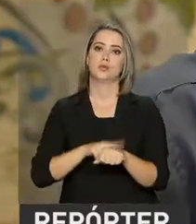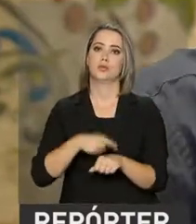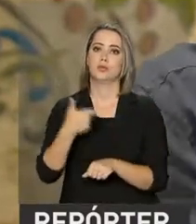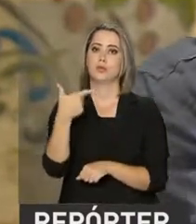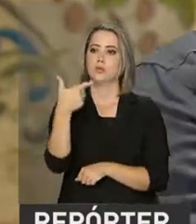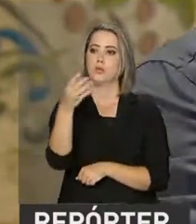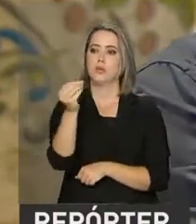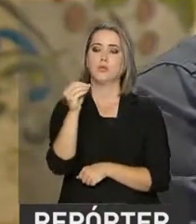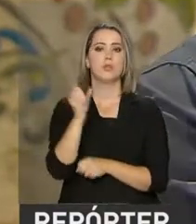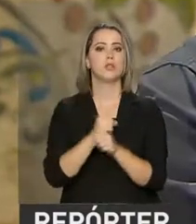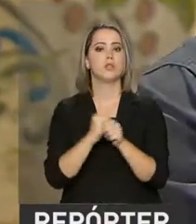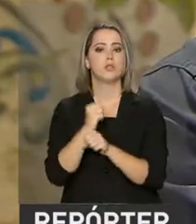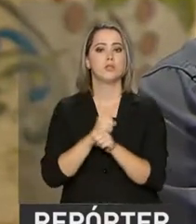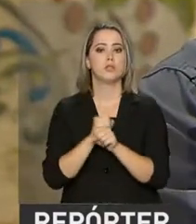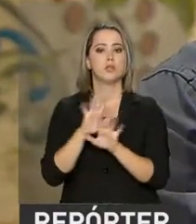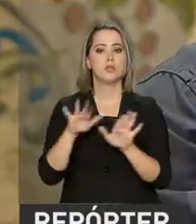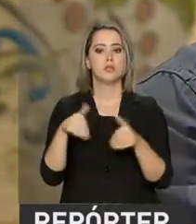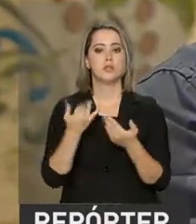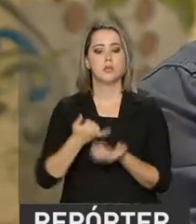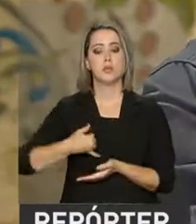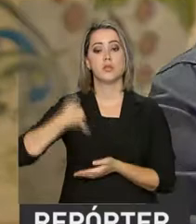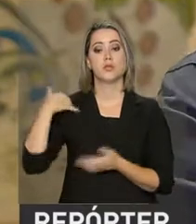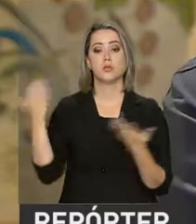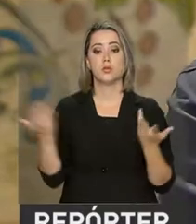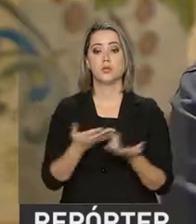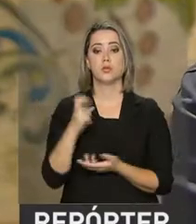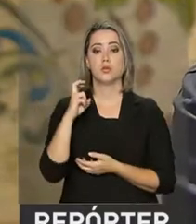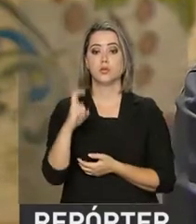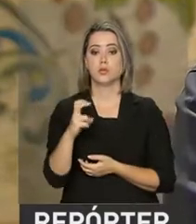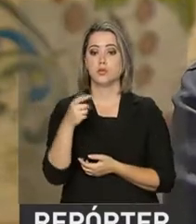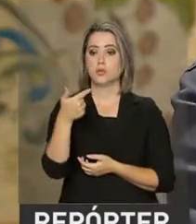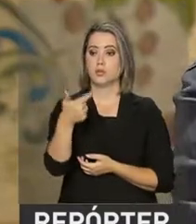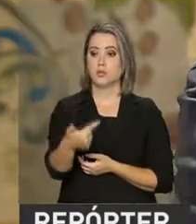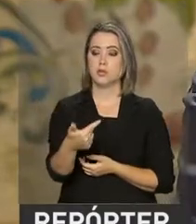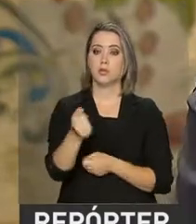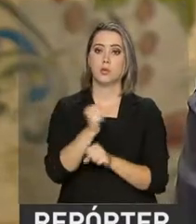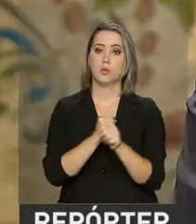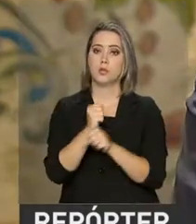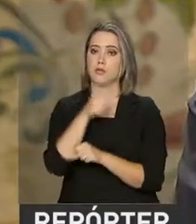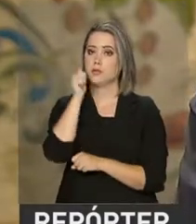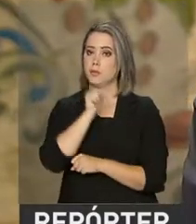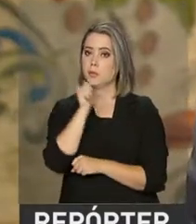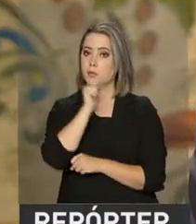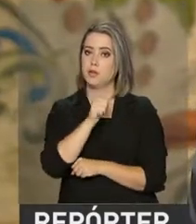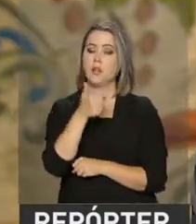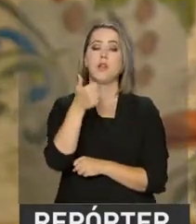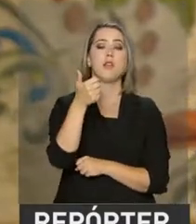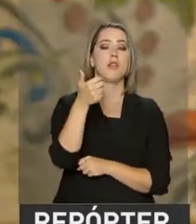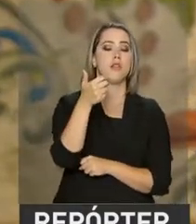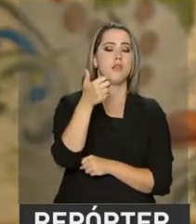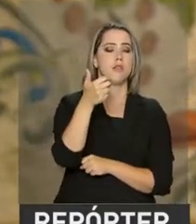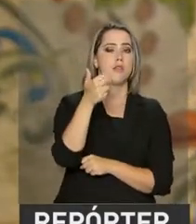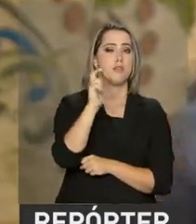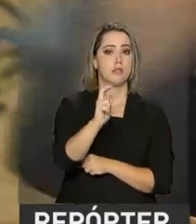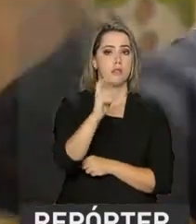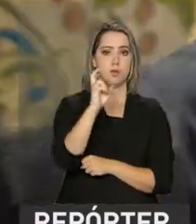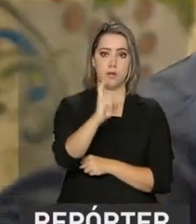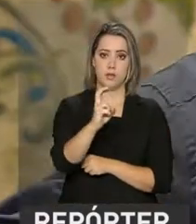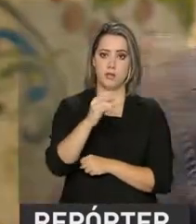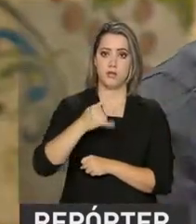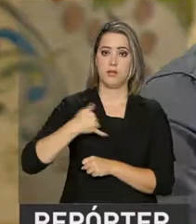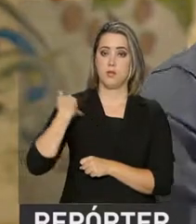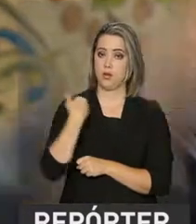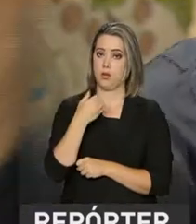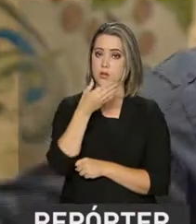portanto a idade mínima agora será 52 anos para a mulher de 55 anos para o homem e só daqui a 20 anos